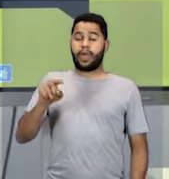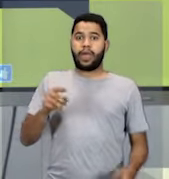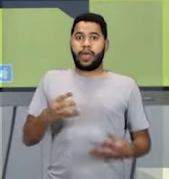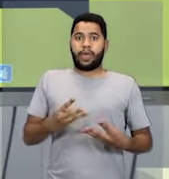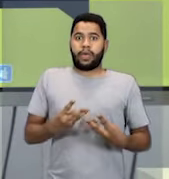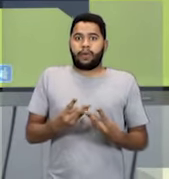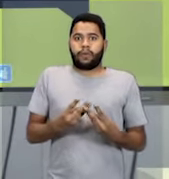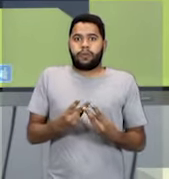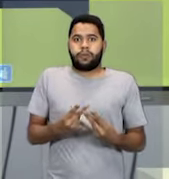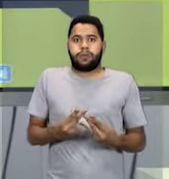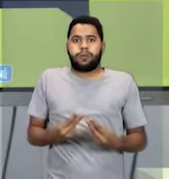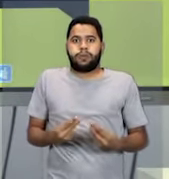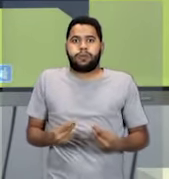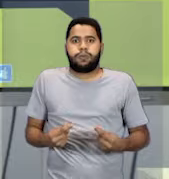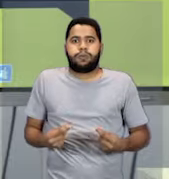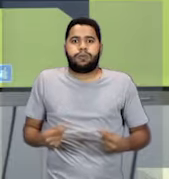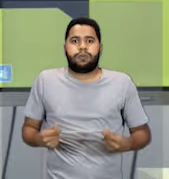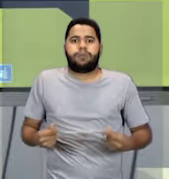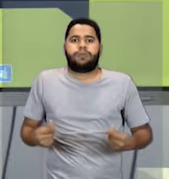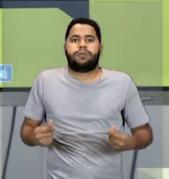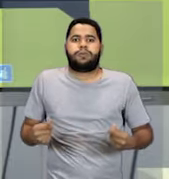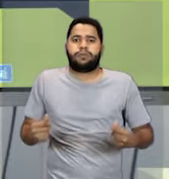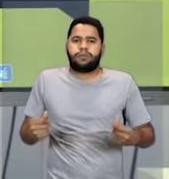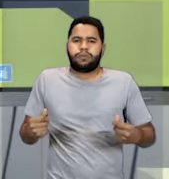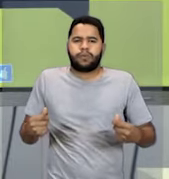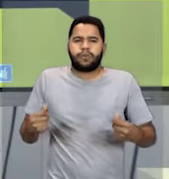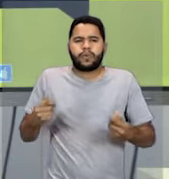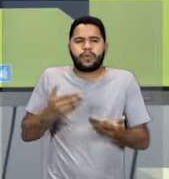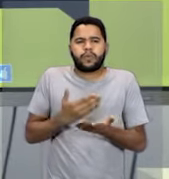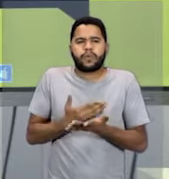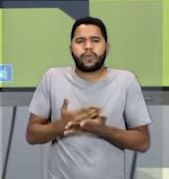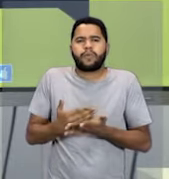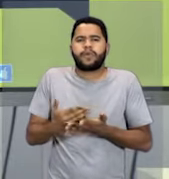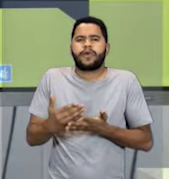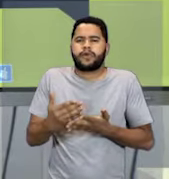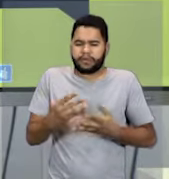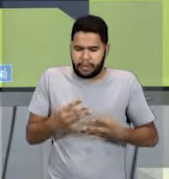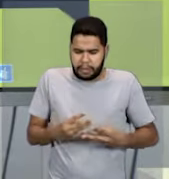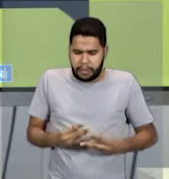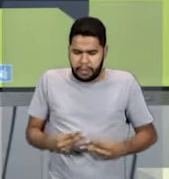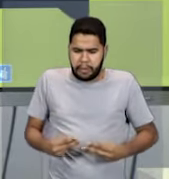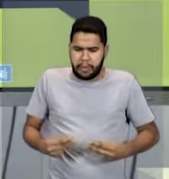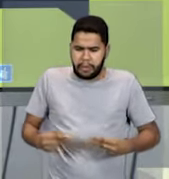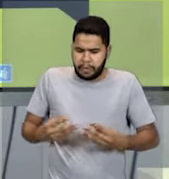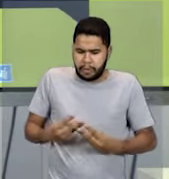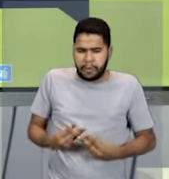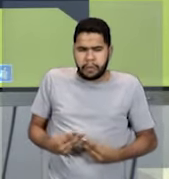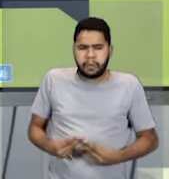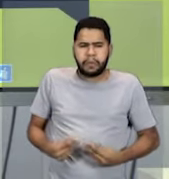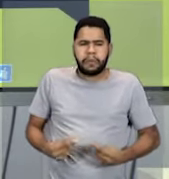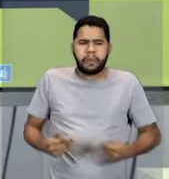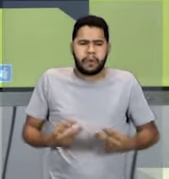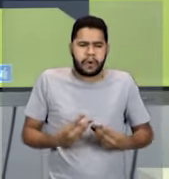muito ácido. E ele vai começar a digestão do alimento.